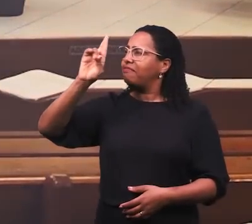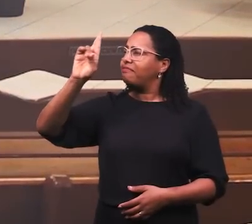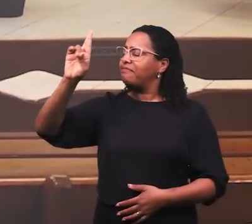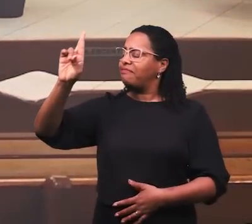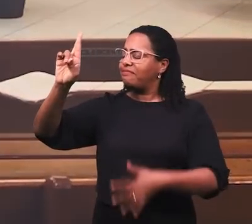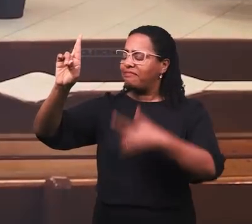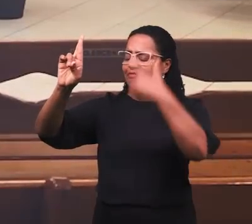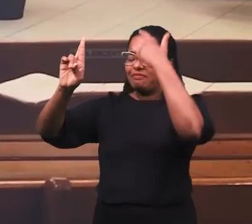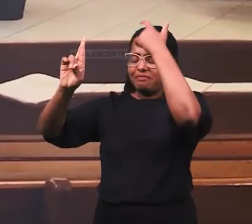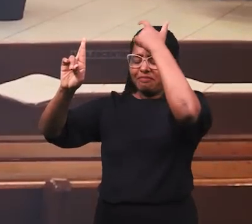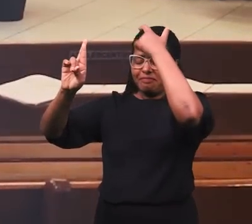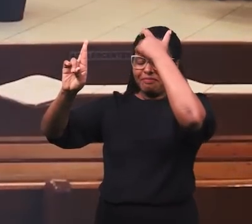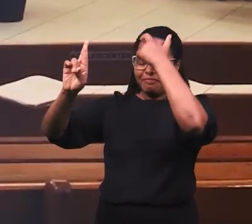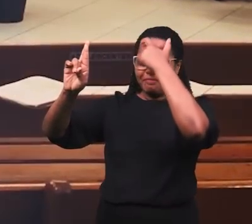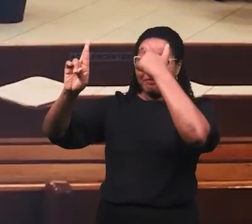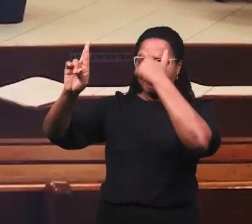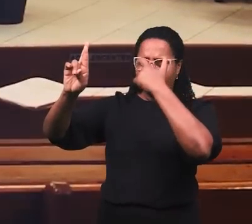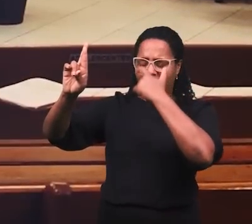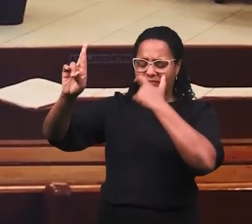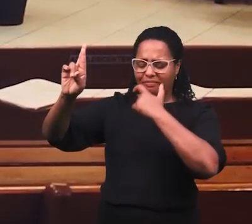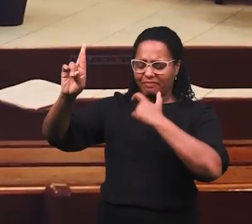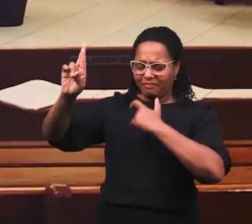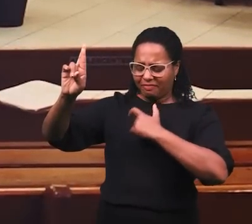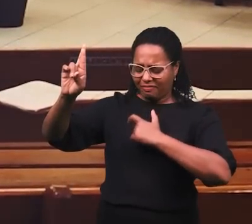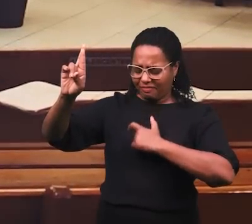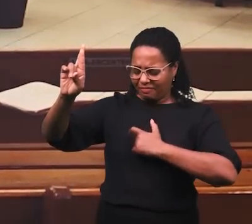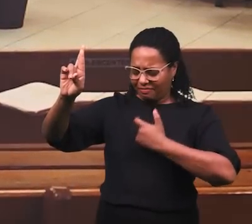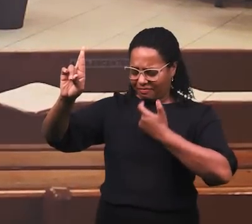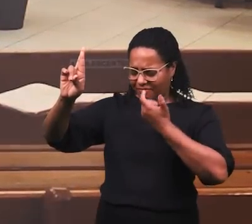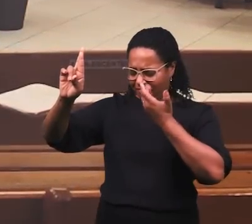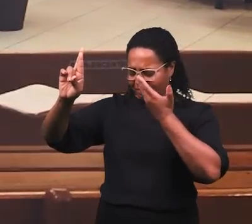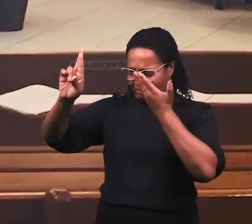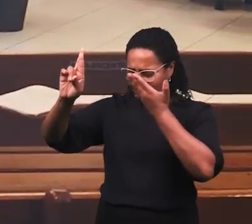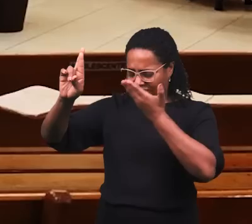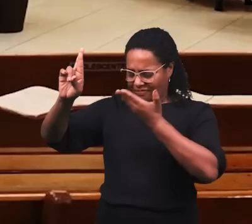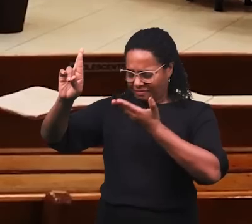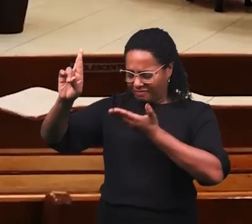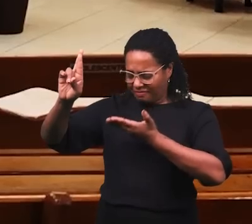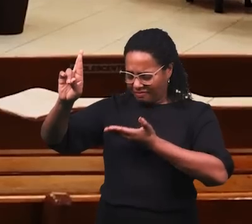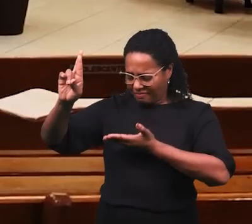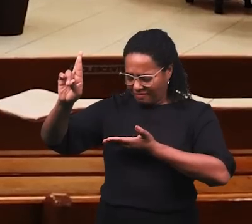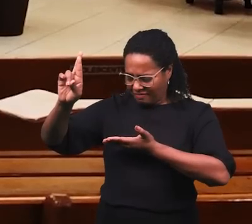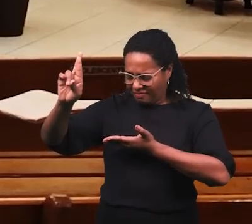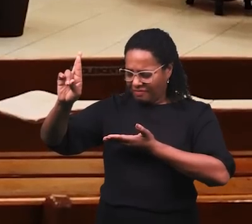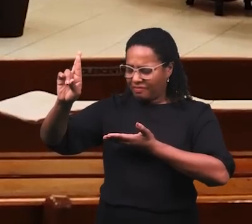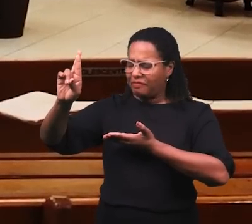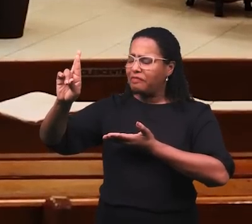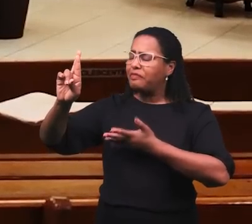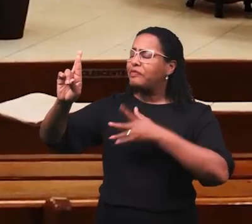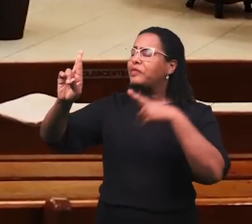Em tua presença estou, Senhor.